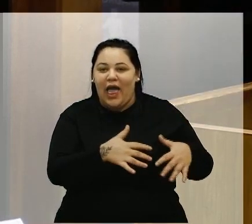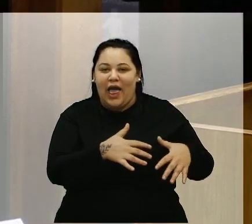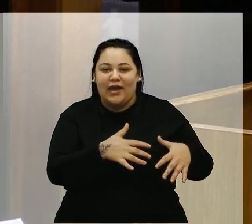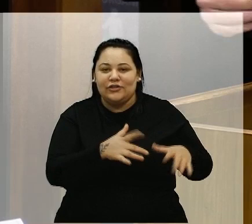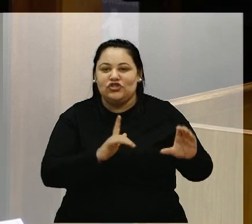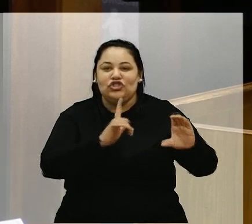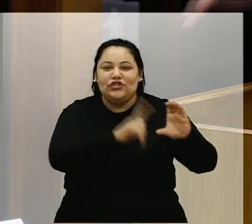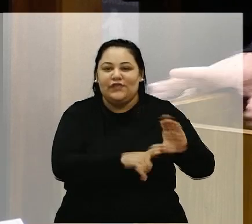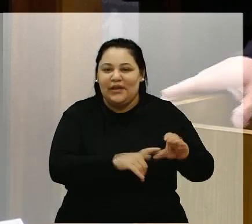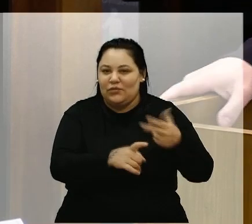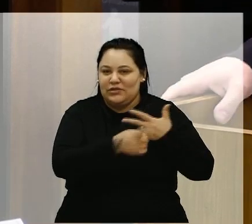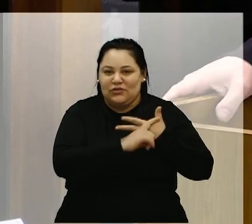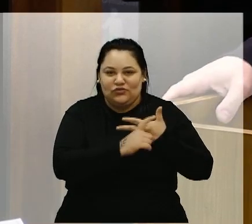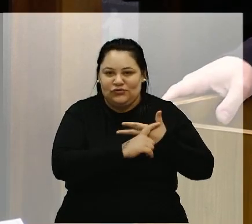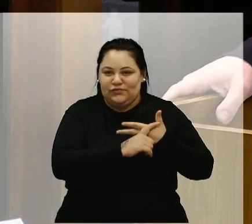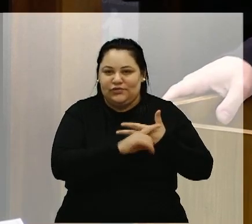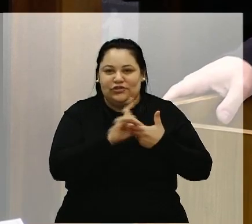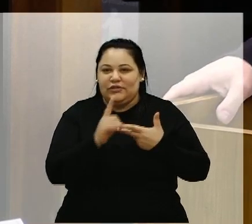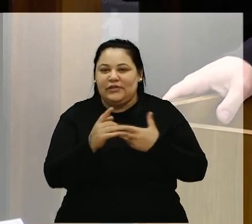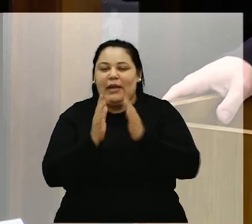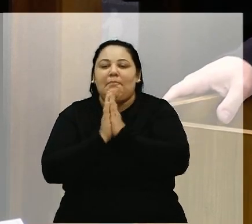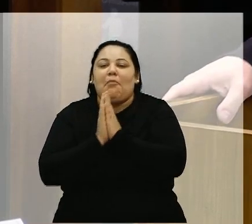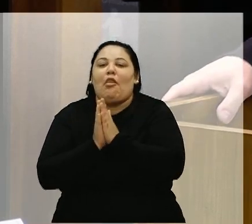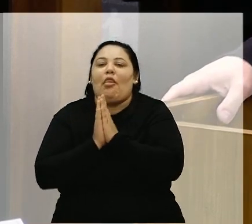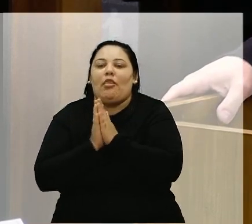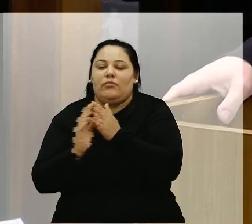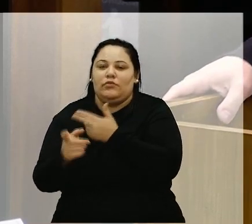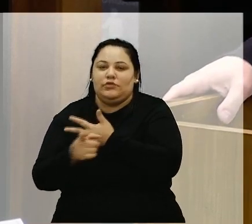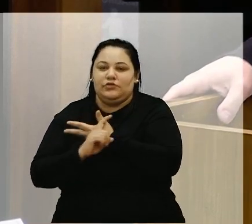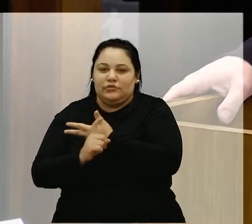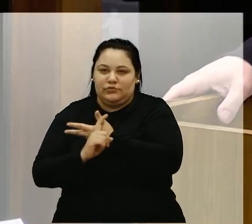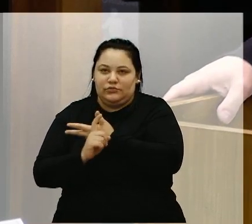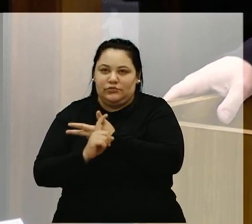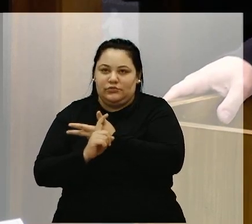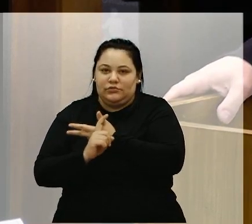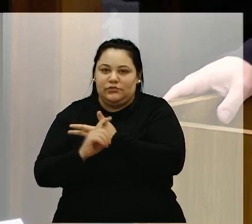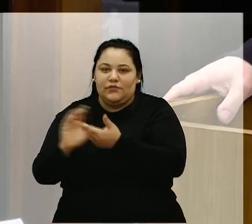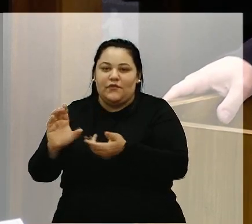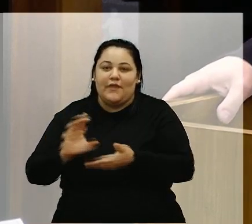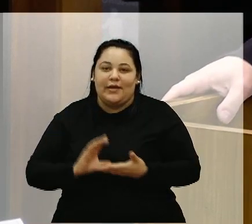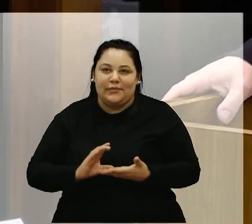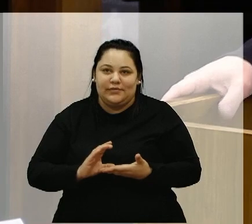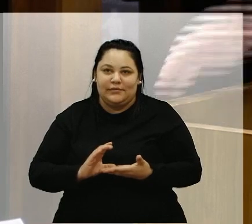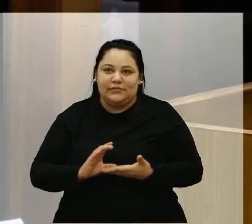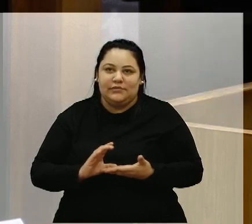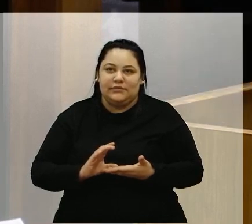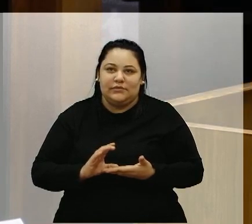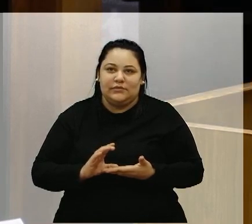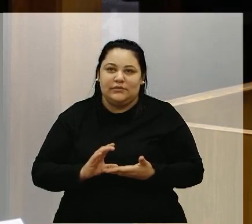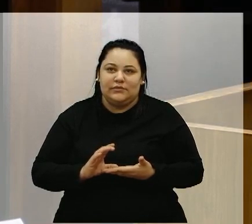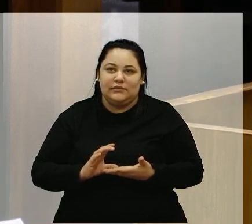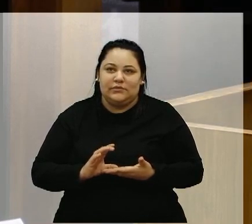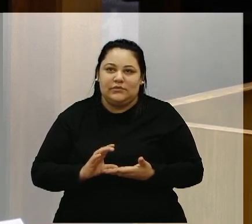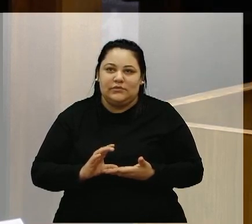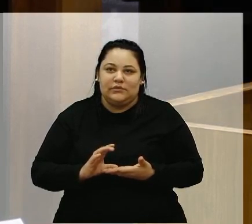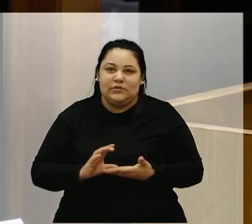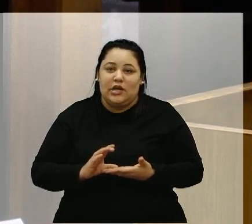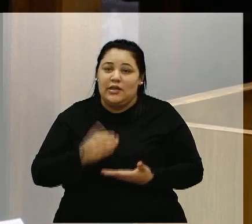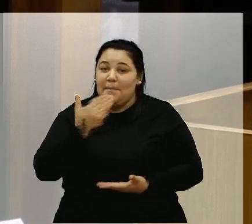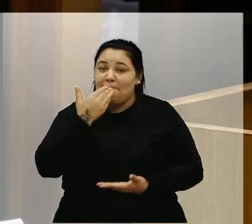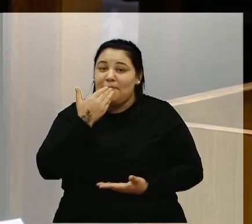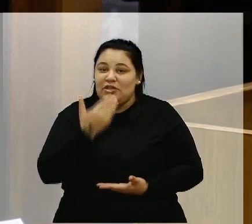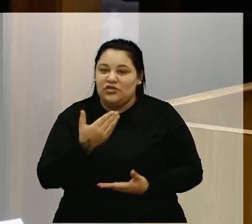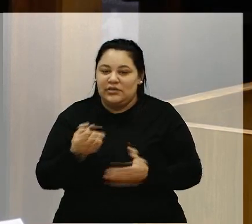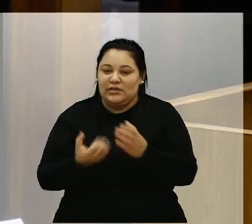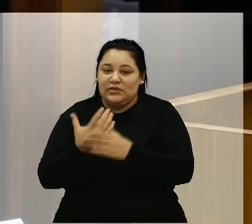mendigando para o Executivo verba. Nós só estamos solicitando a